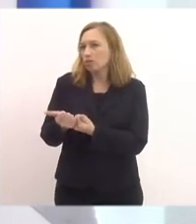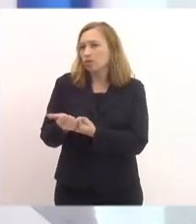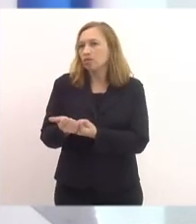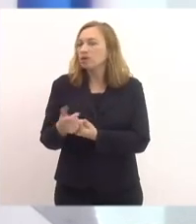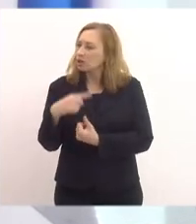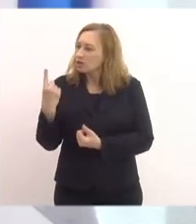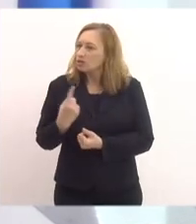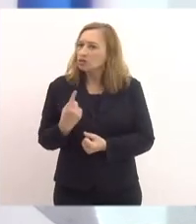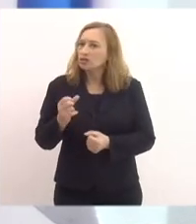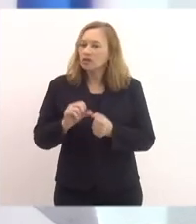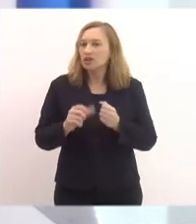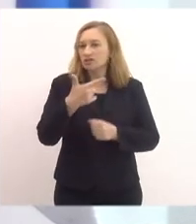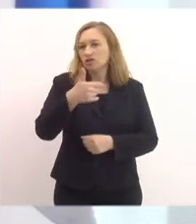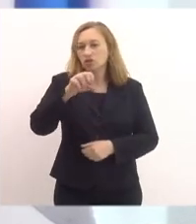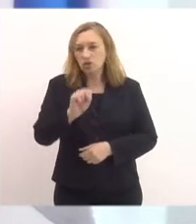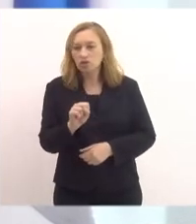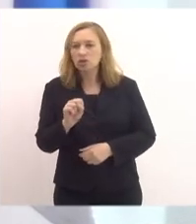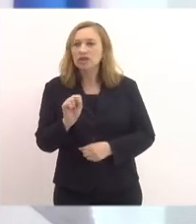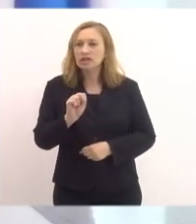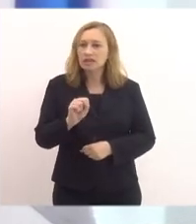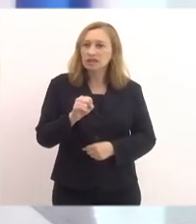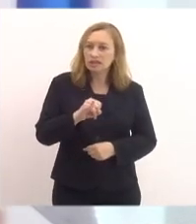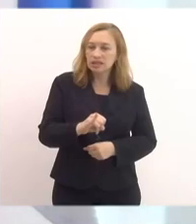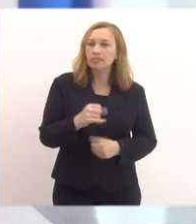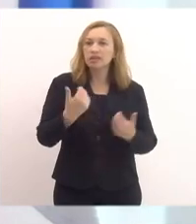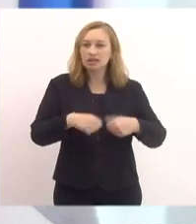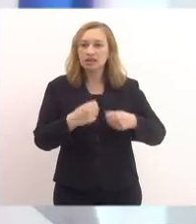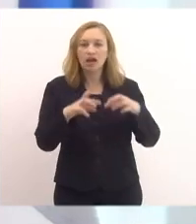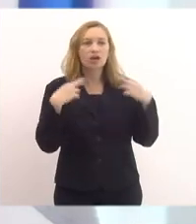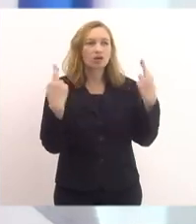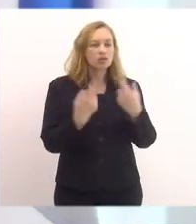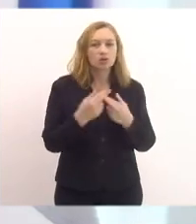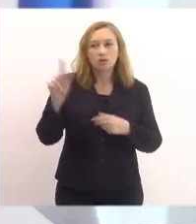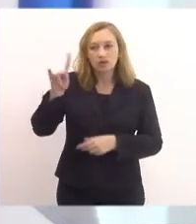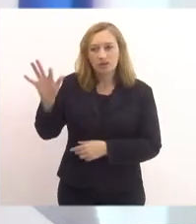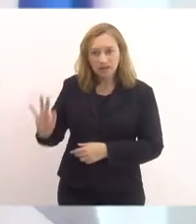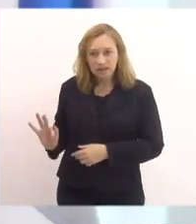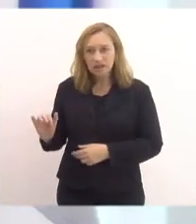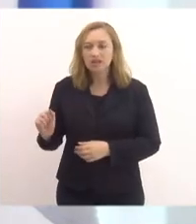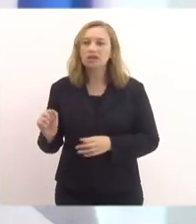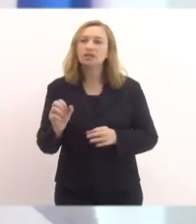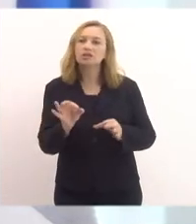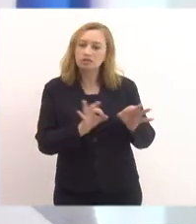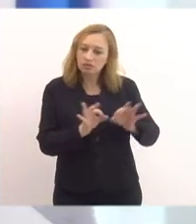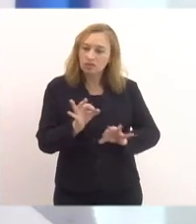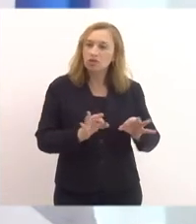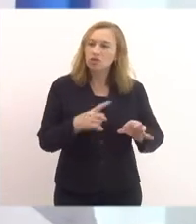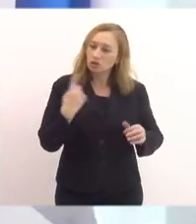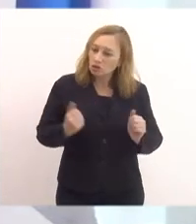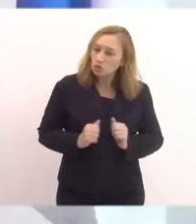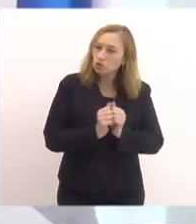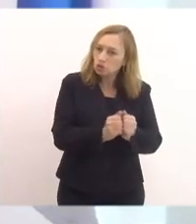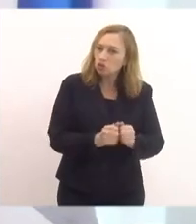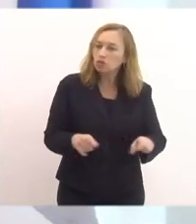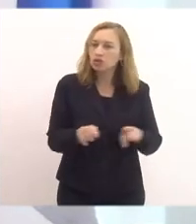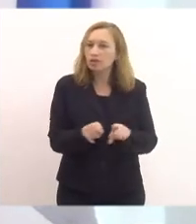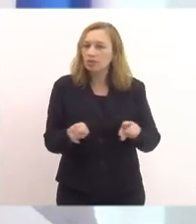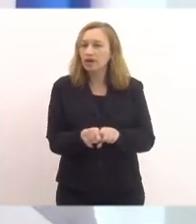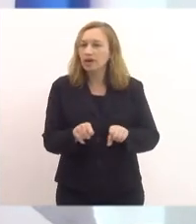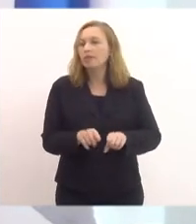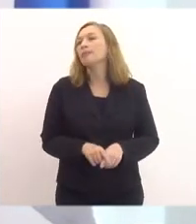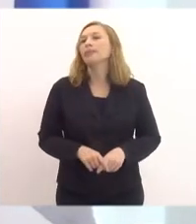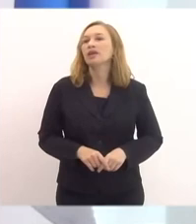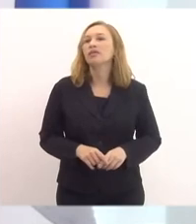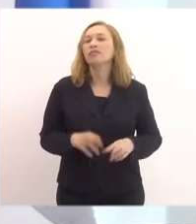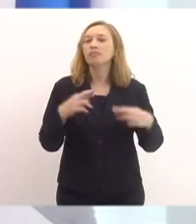gente faça essas 28. Se for necessário uma reunião com a Fazenda, com planejamento, a gente também faz essa intermediação, vai junto, monta uma mesa aqui